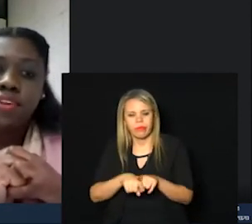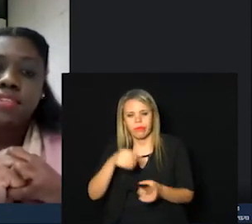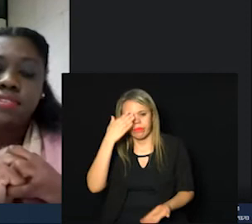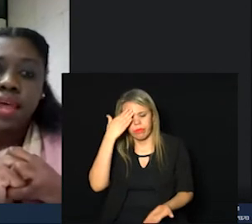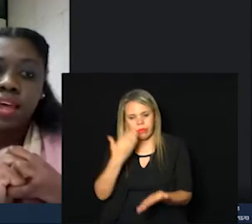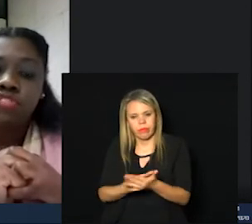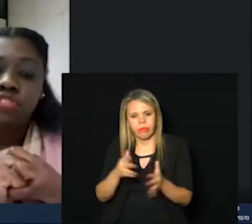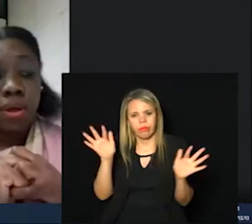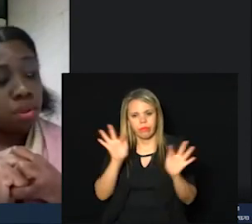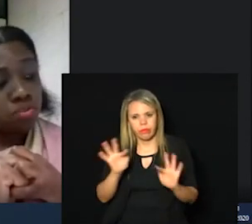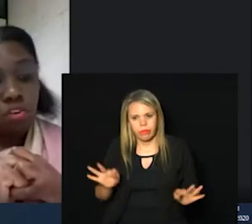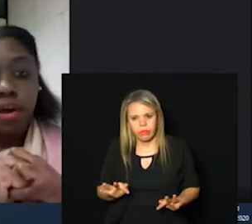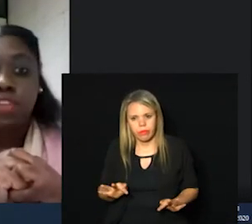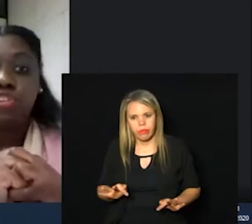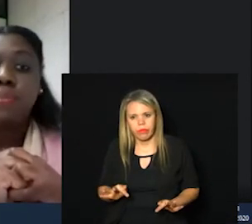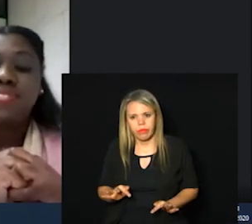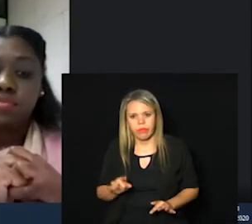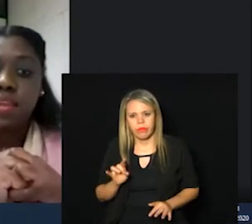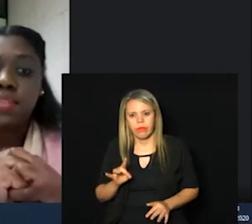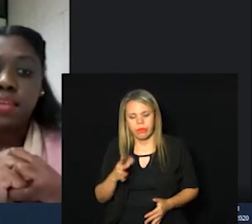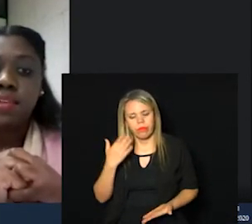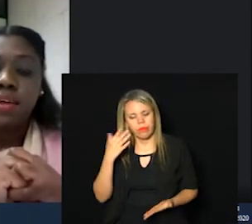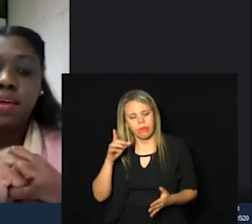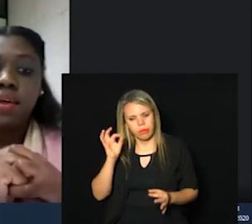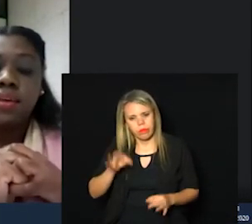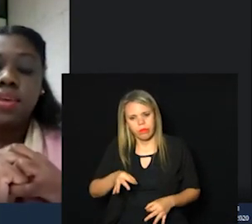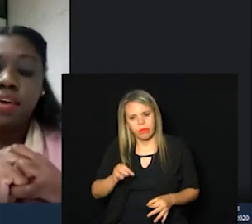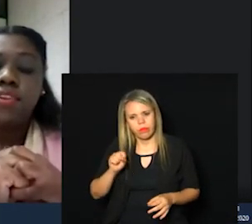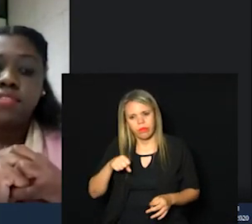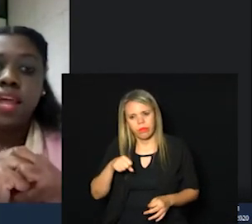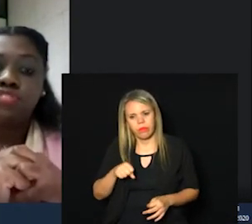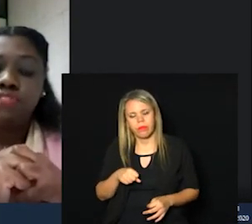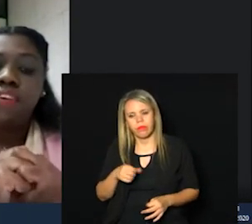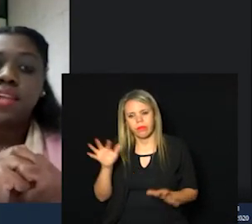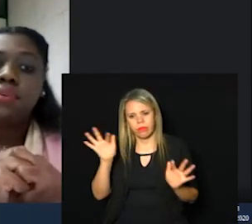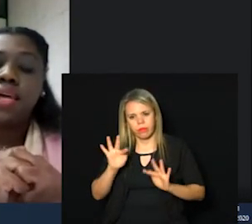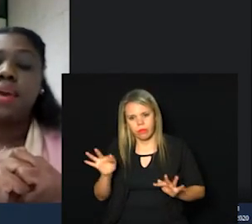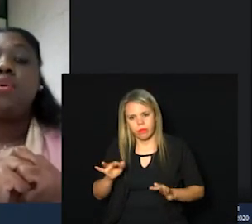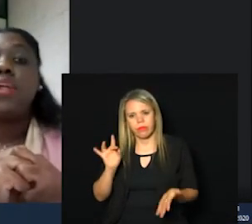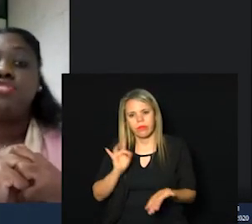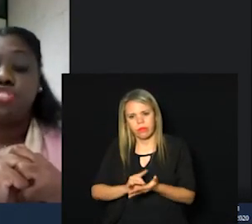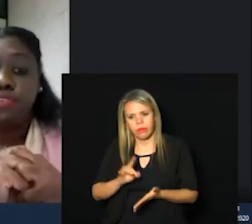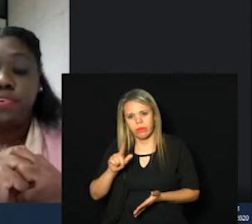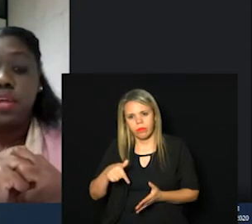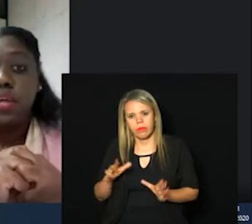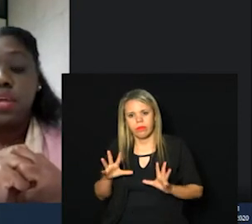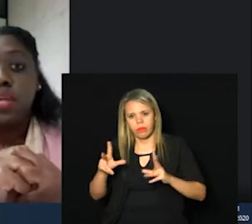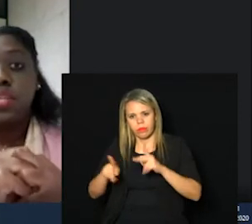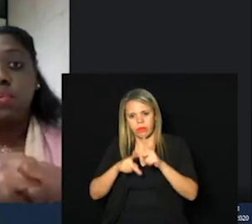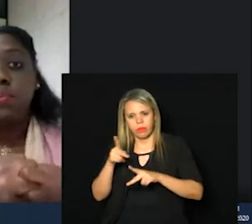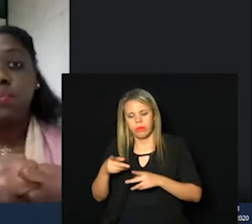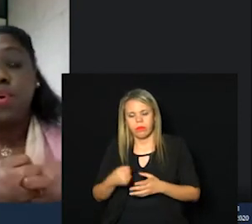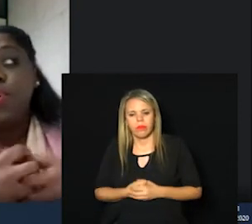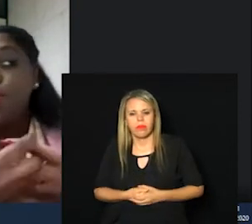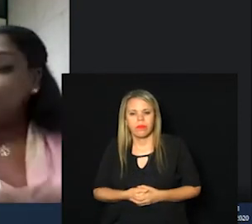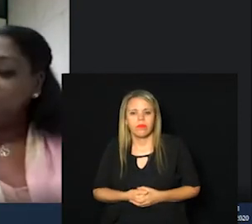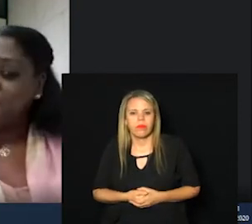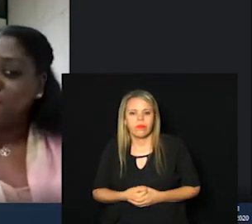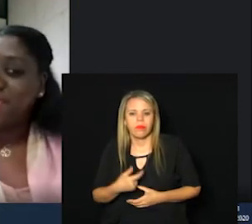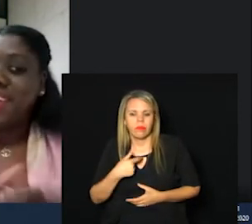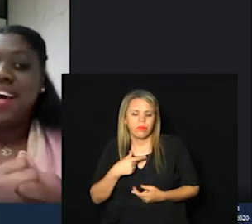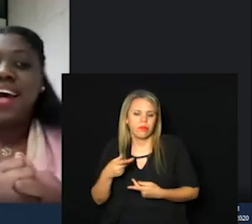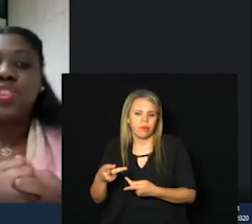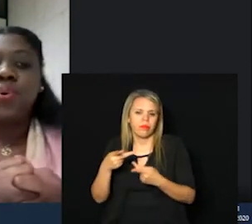a felicidade, não só acredito, mas tenho certeza que a felicidade, de fato, ela é coletiva. Então, eu